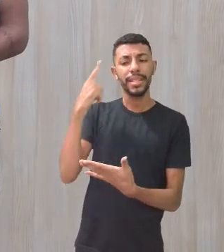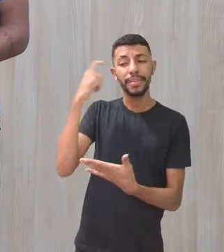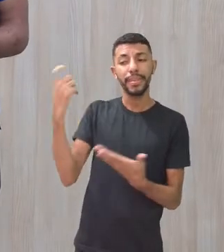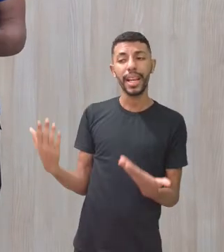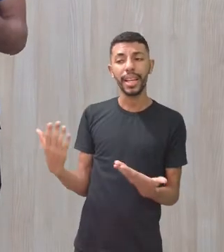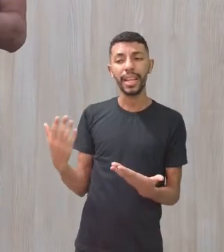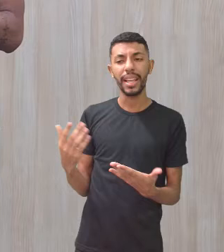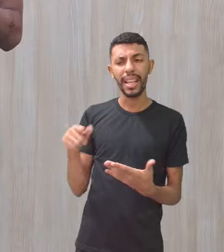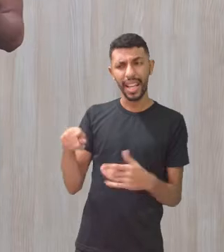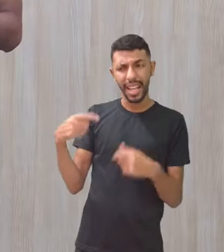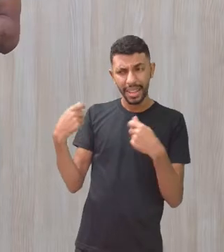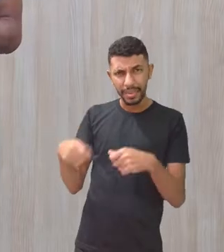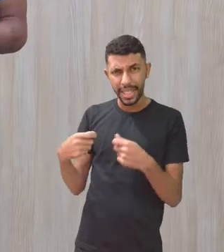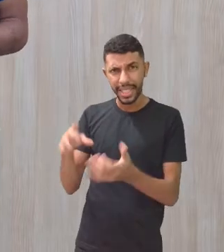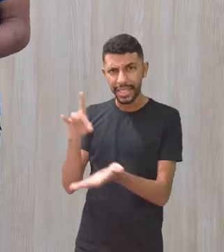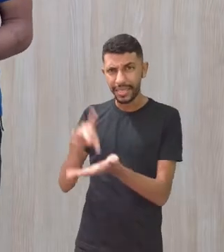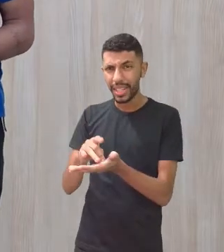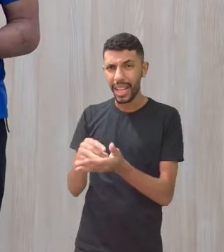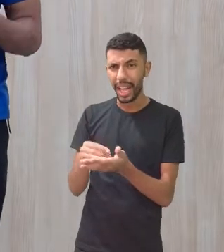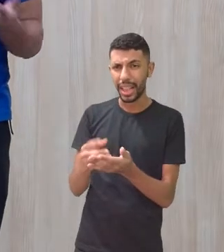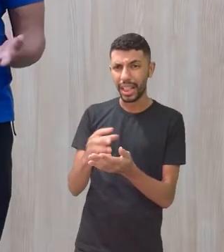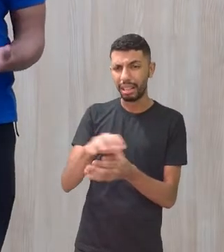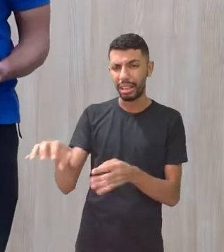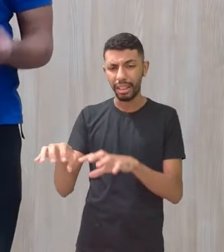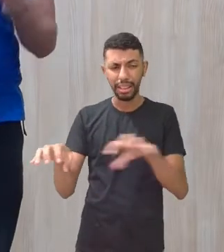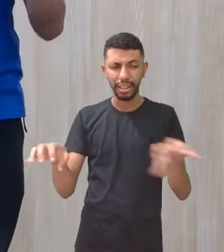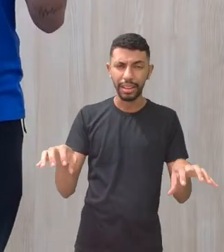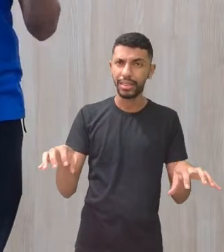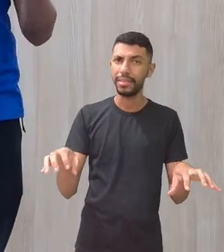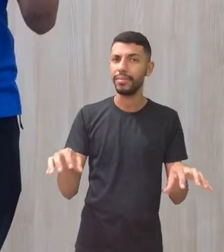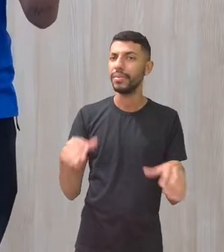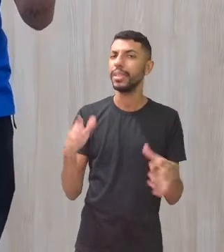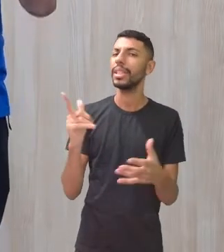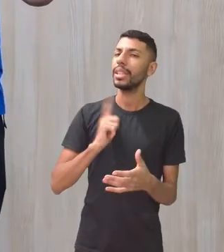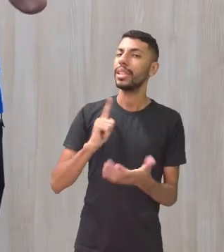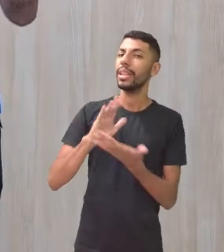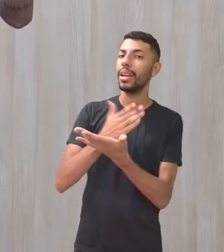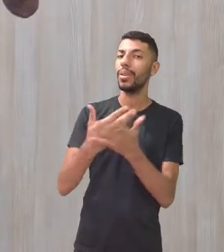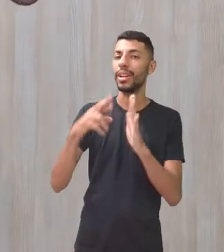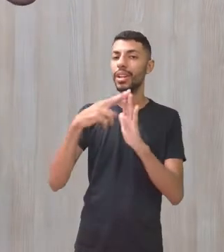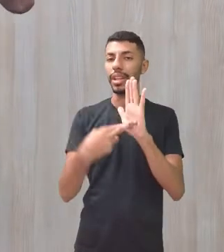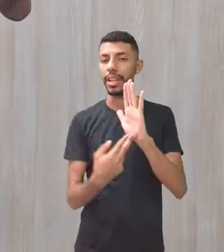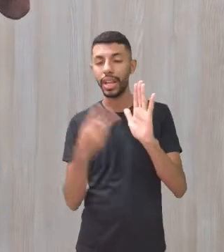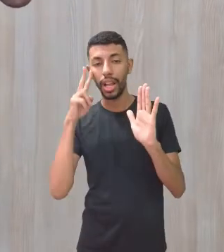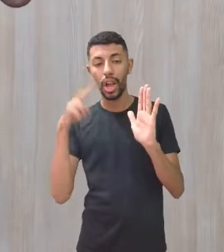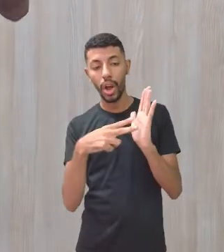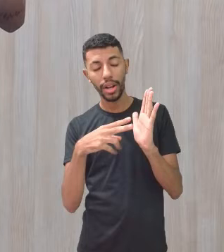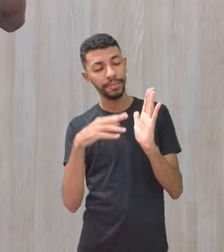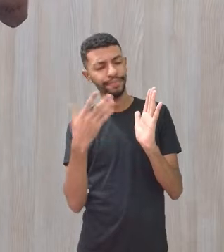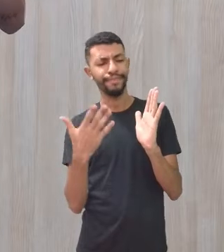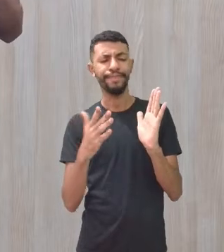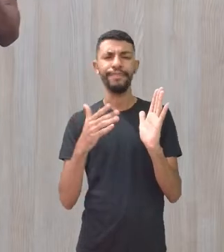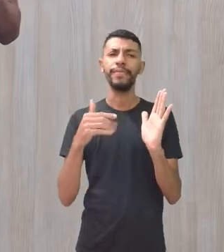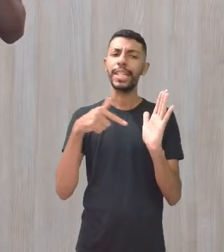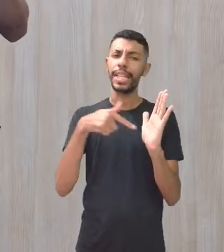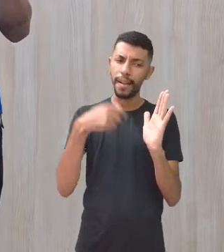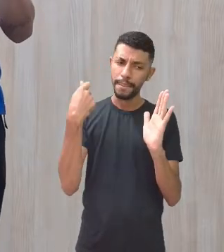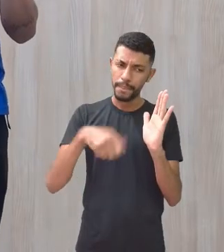mesmo essa distinção? E tem algumas regras que a gente vai olhar e dizer assim, não, essa regra aqui, realmente, ela precisa